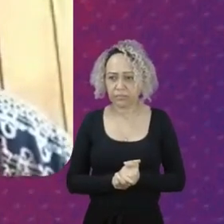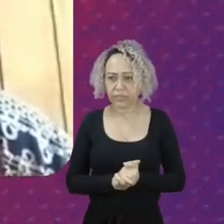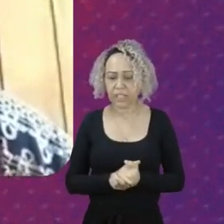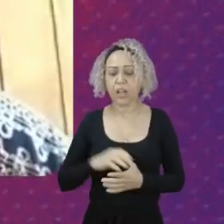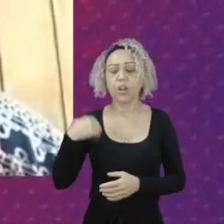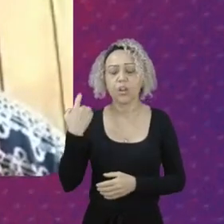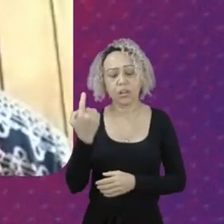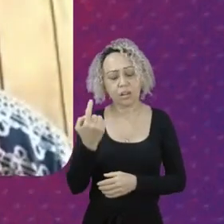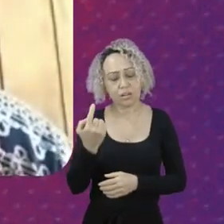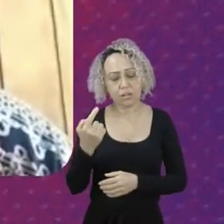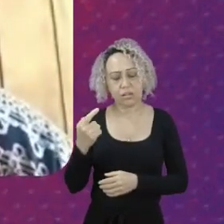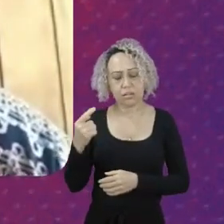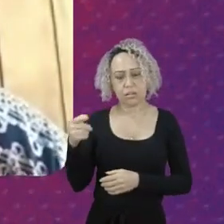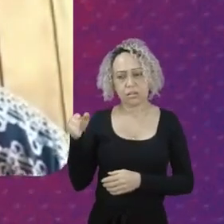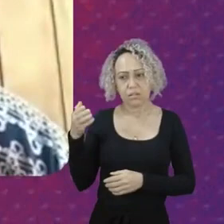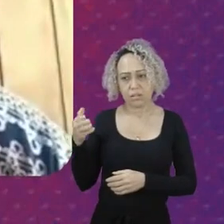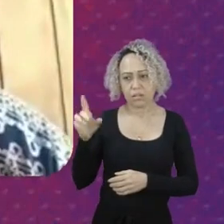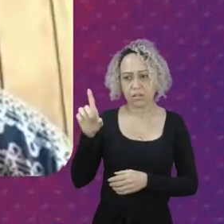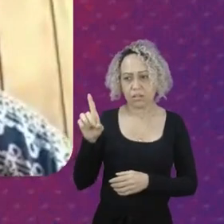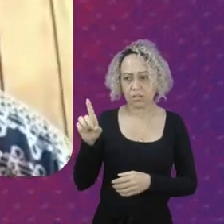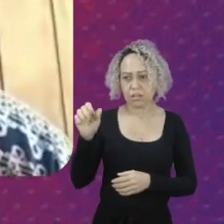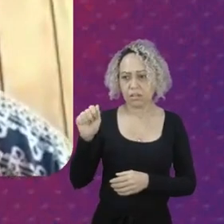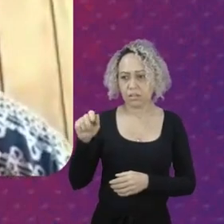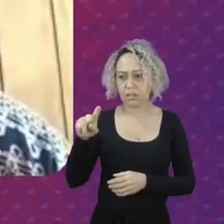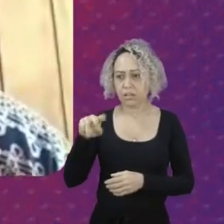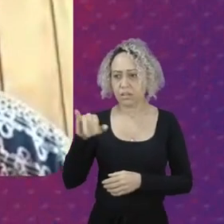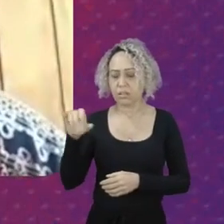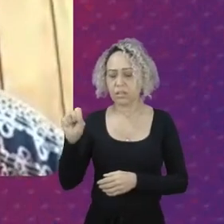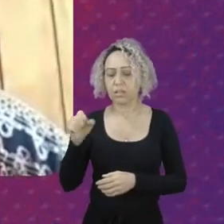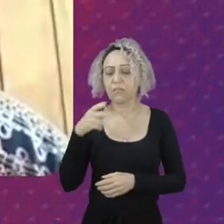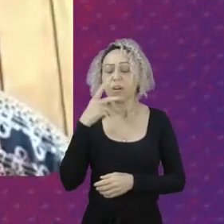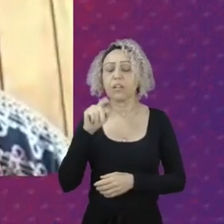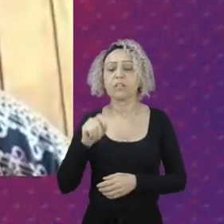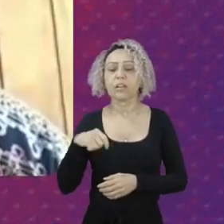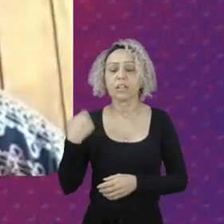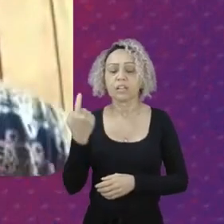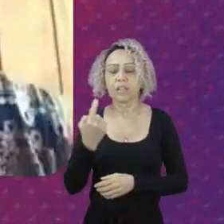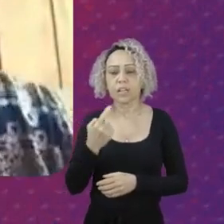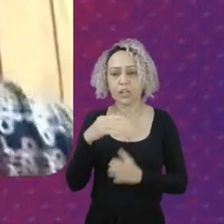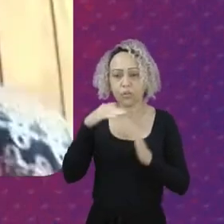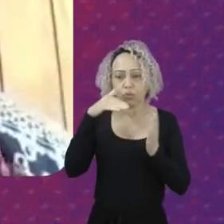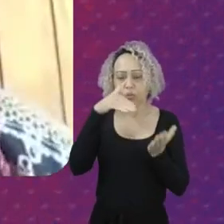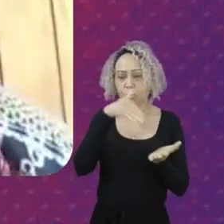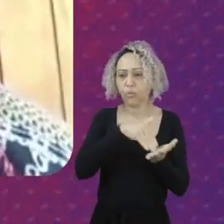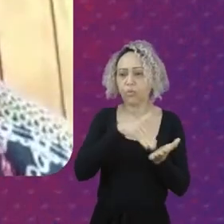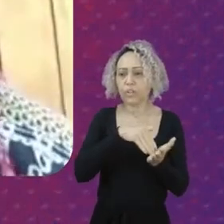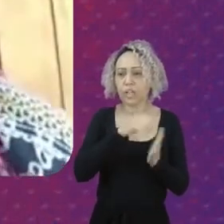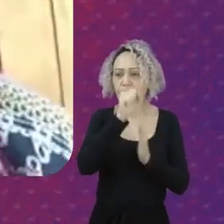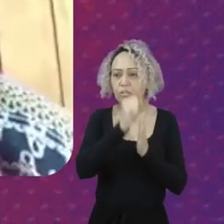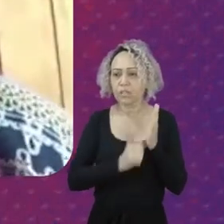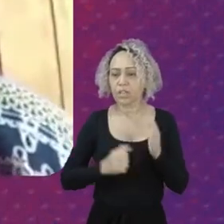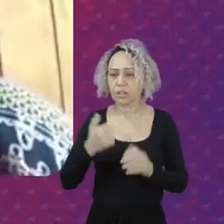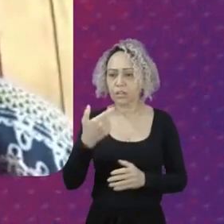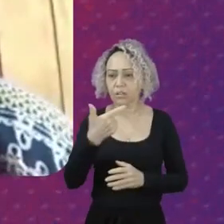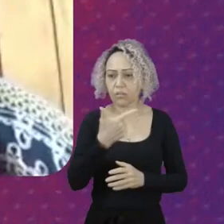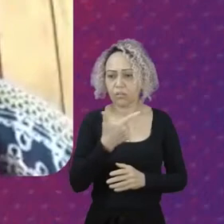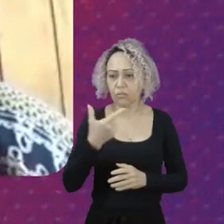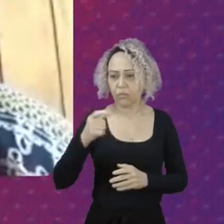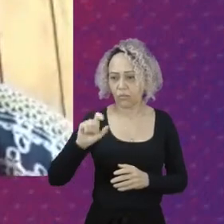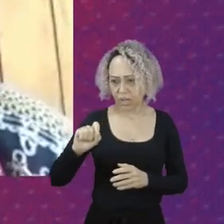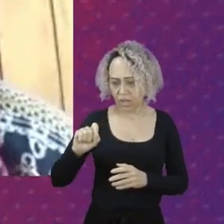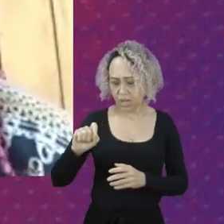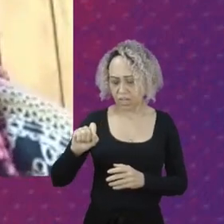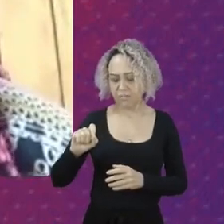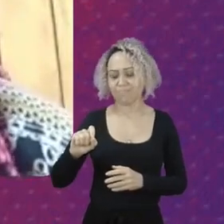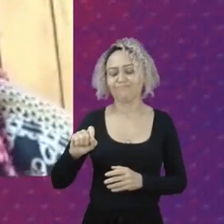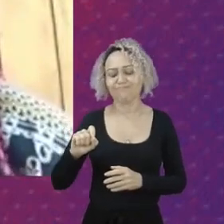nós teríamos, ao final do século XX, uma explosão na existência